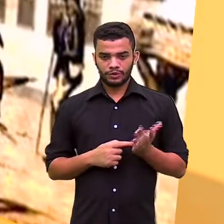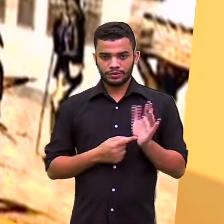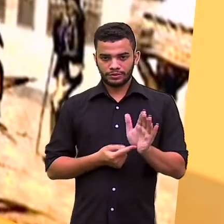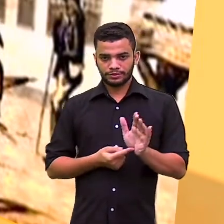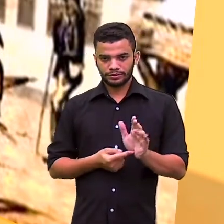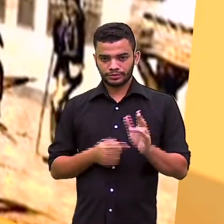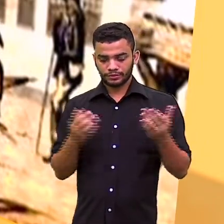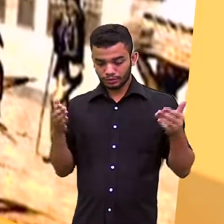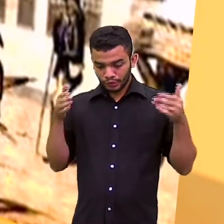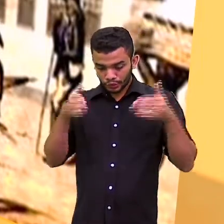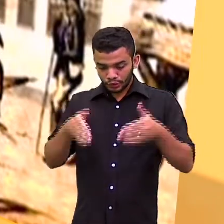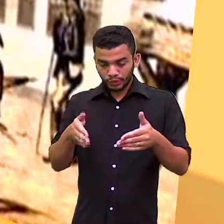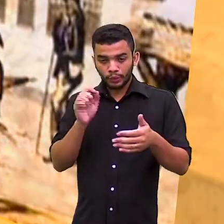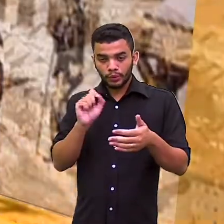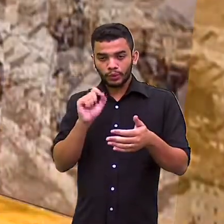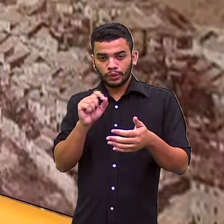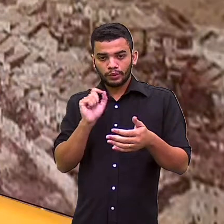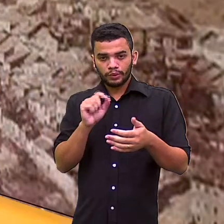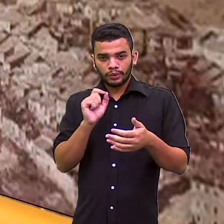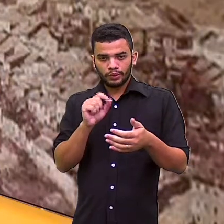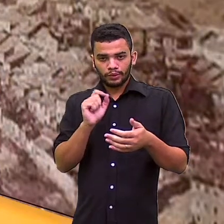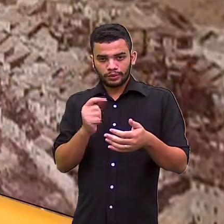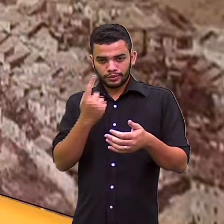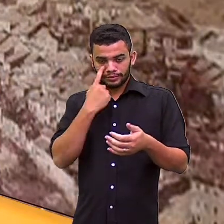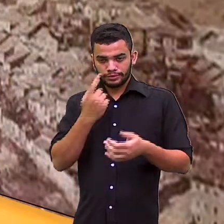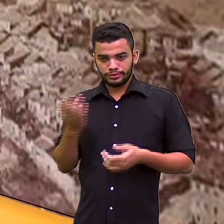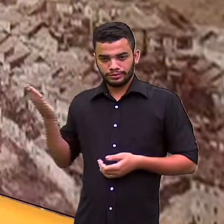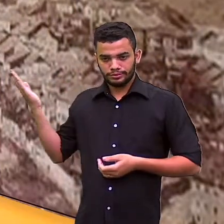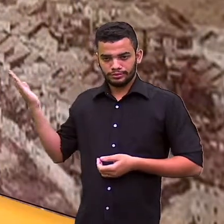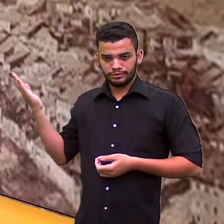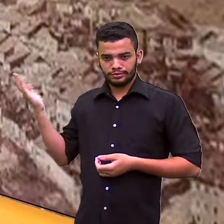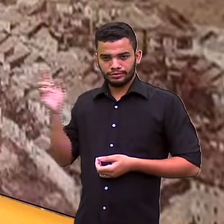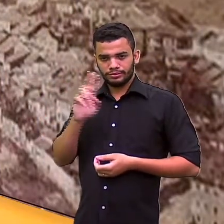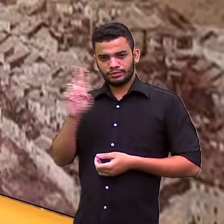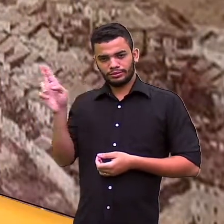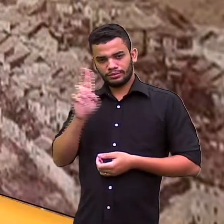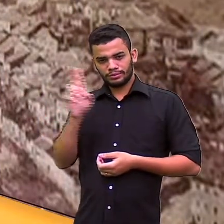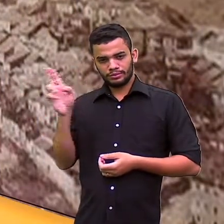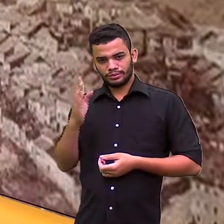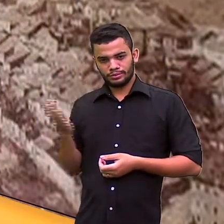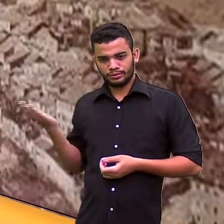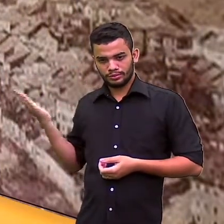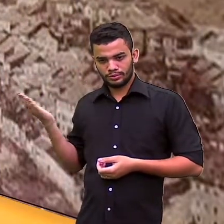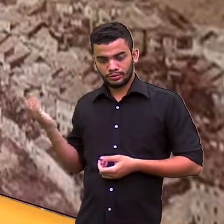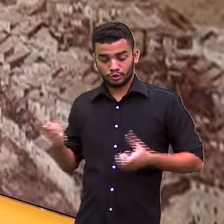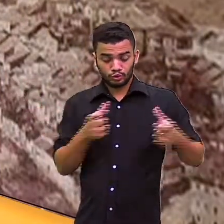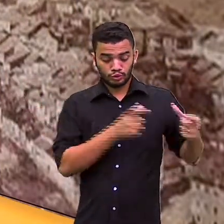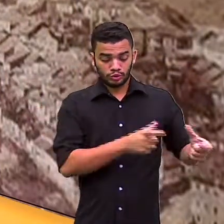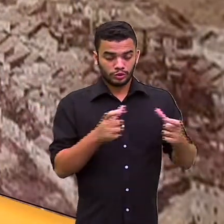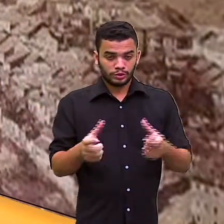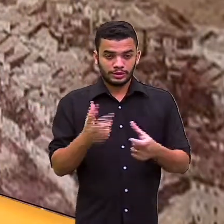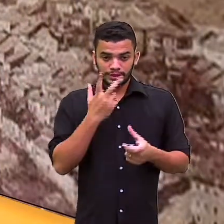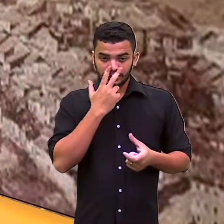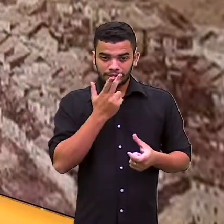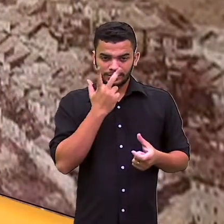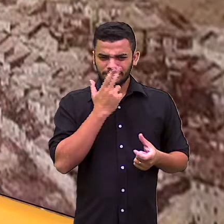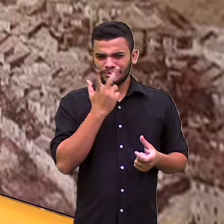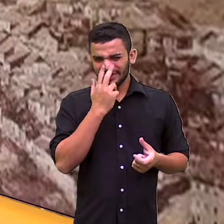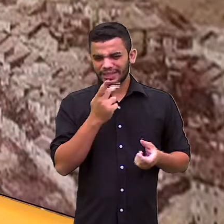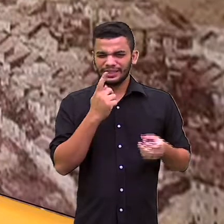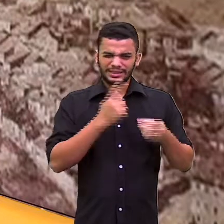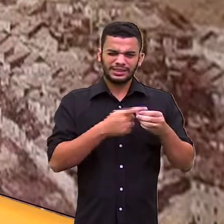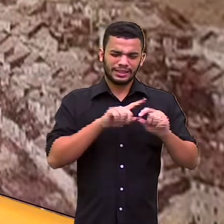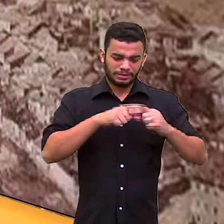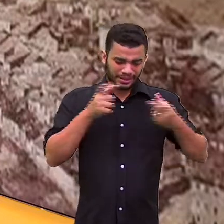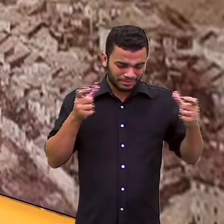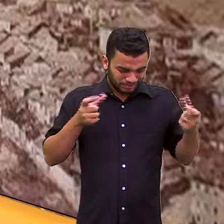de arraiais e vilas. O que são, Andresa? São lugares pequenos e temporários.